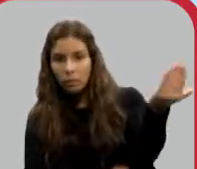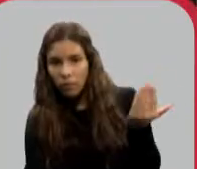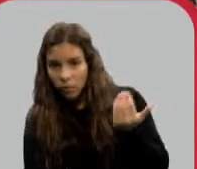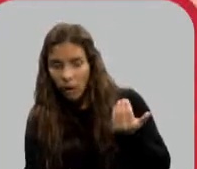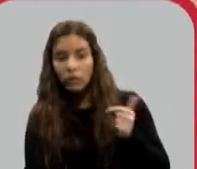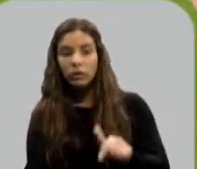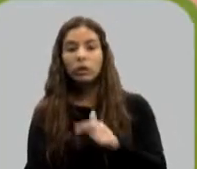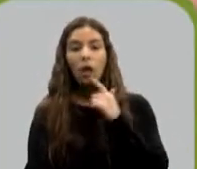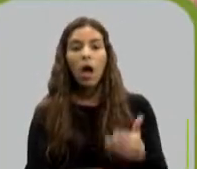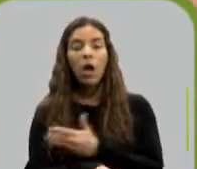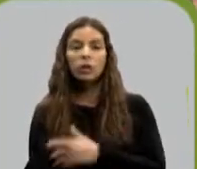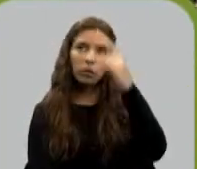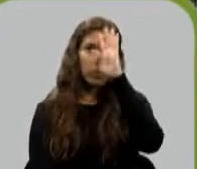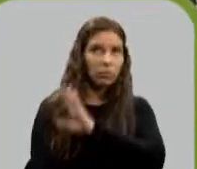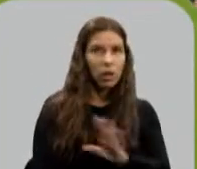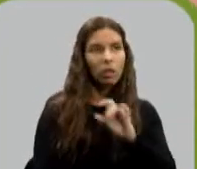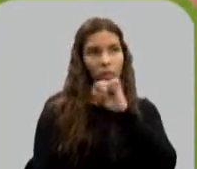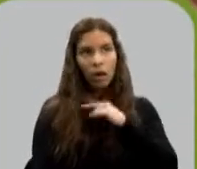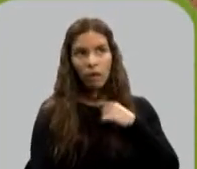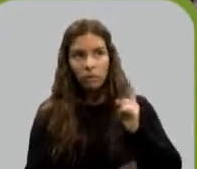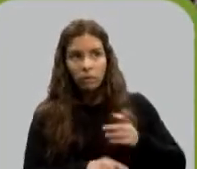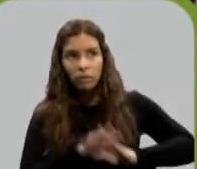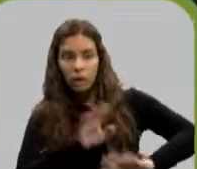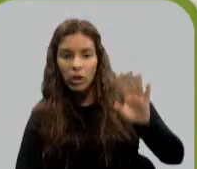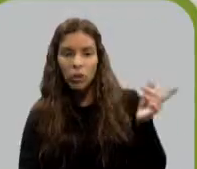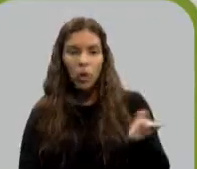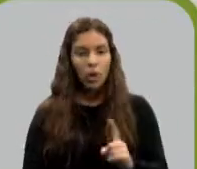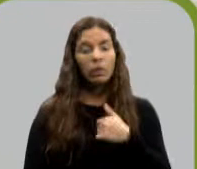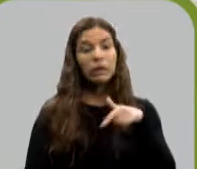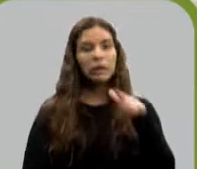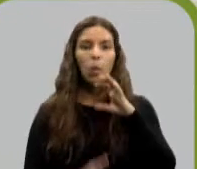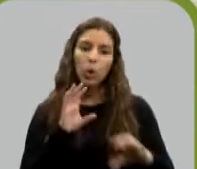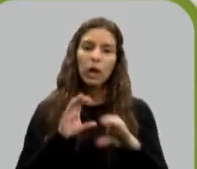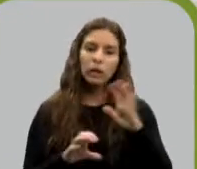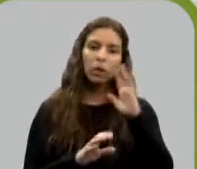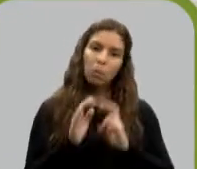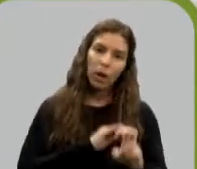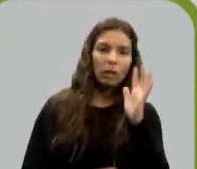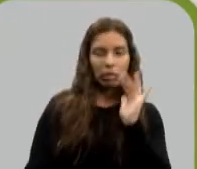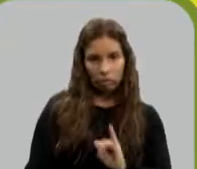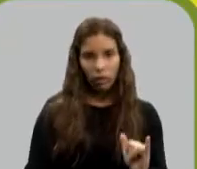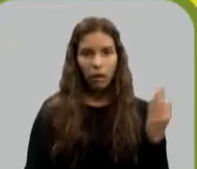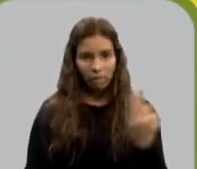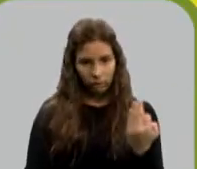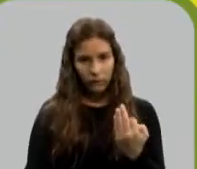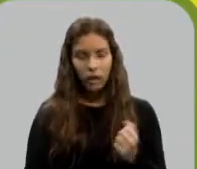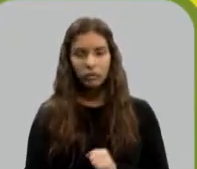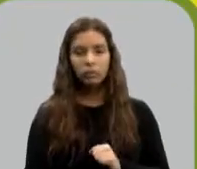nossos clientes, que é, antes de iniciarem a sua viagem, saberem se o podem fazer. E é este tipo de comunicação que o metro tenta